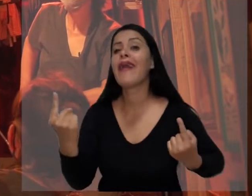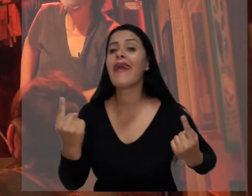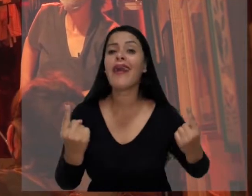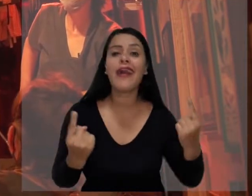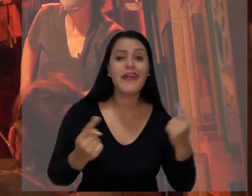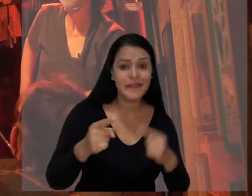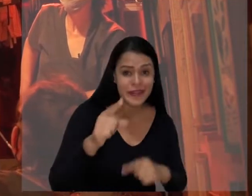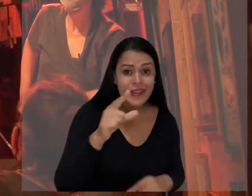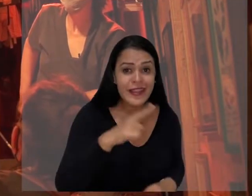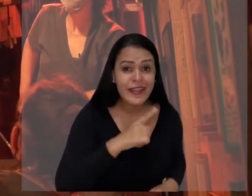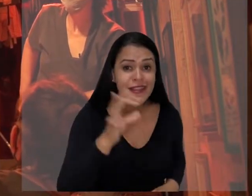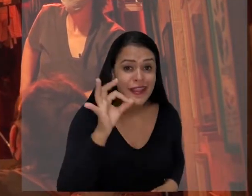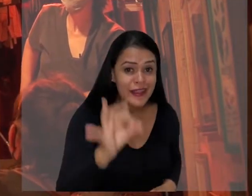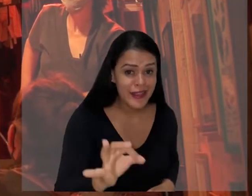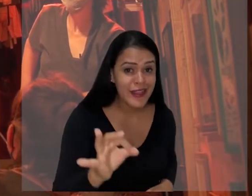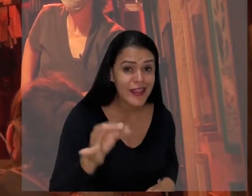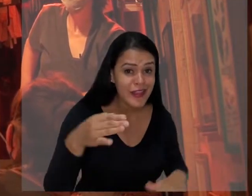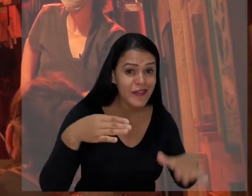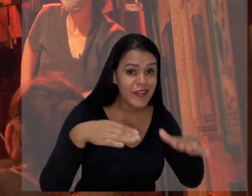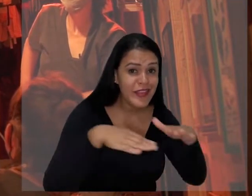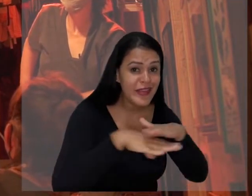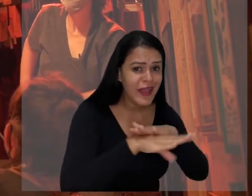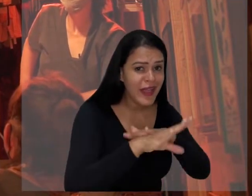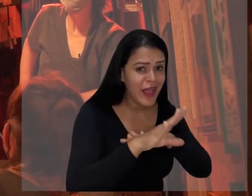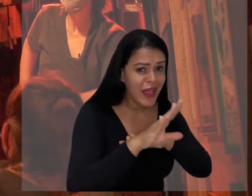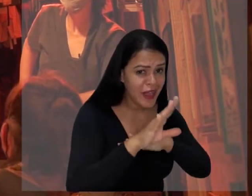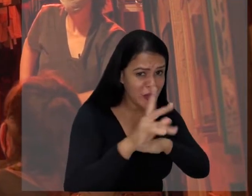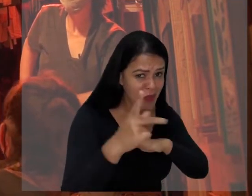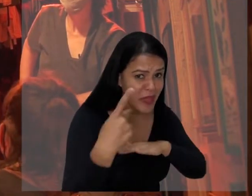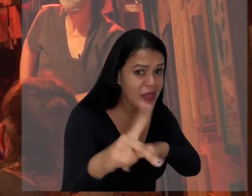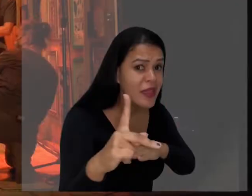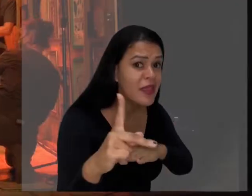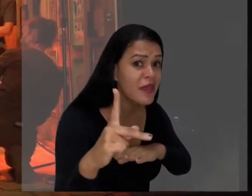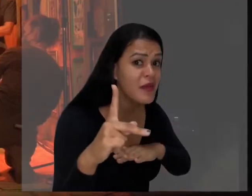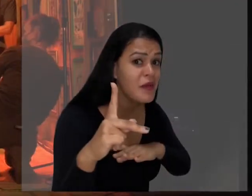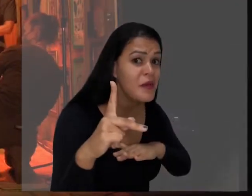Você tem certeza que aquilo que guardou ainda lhe pertence?